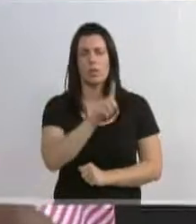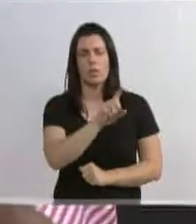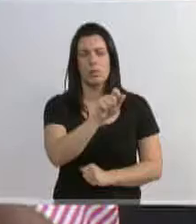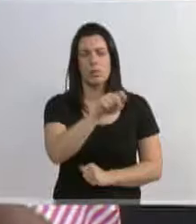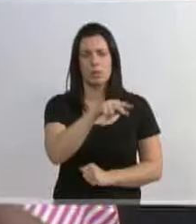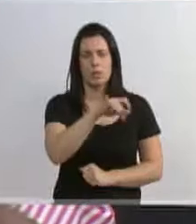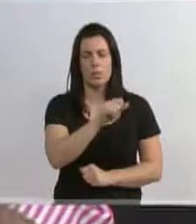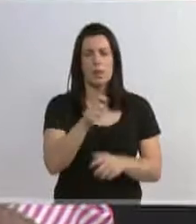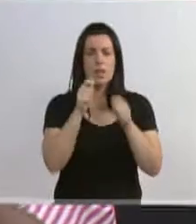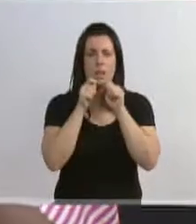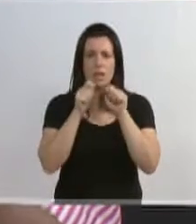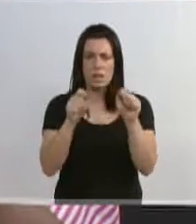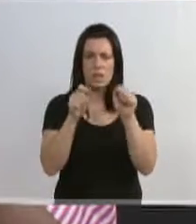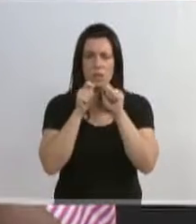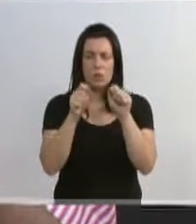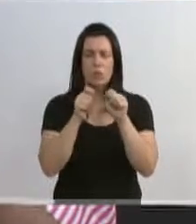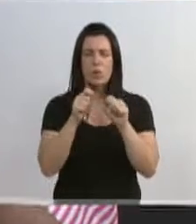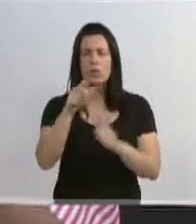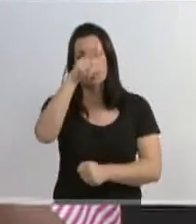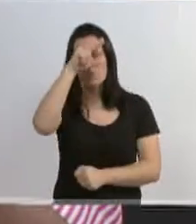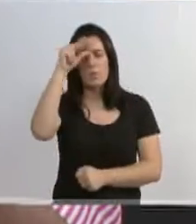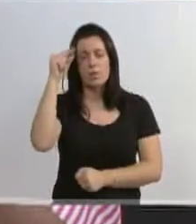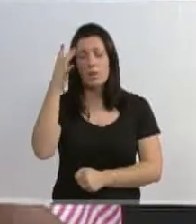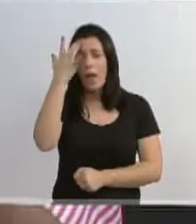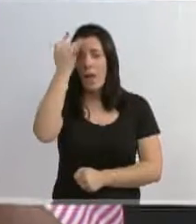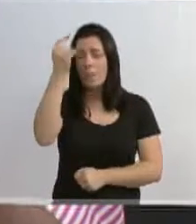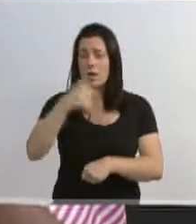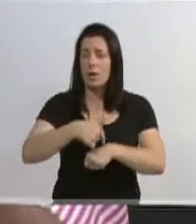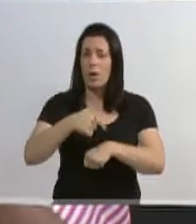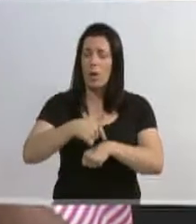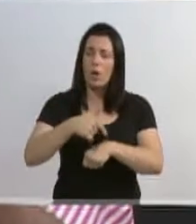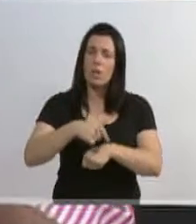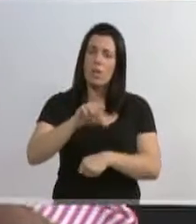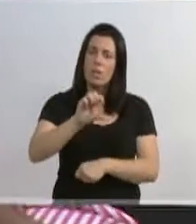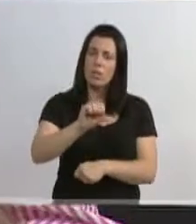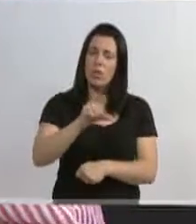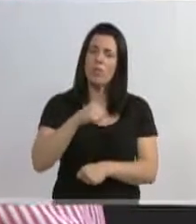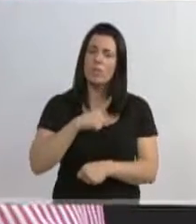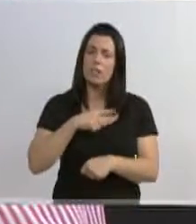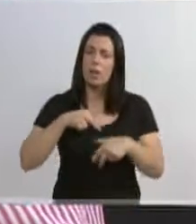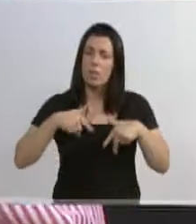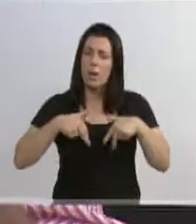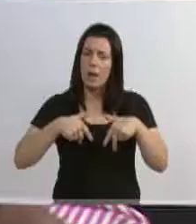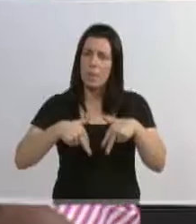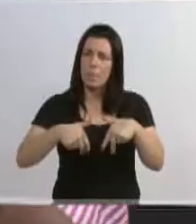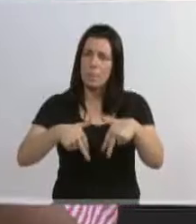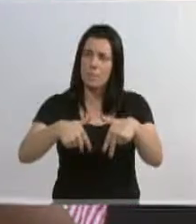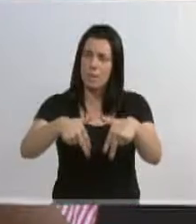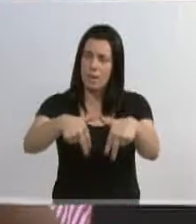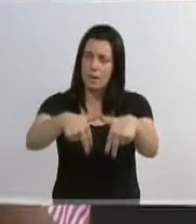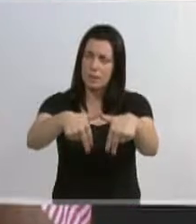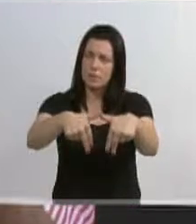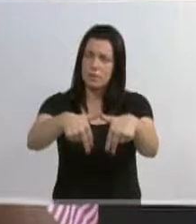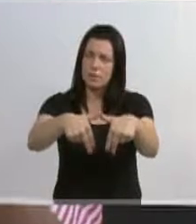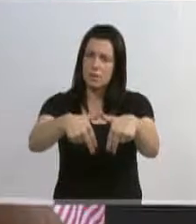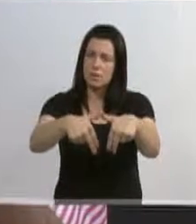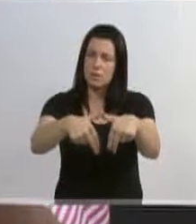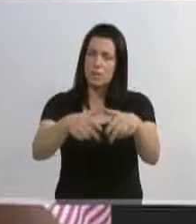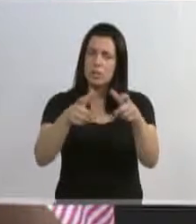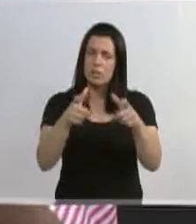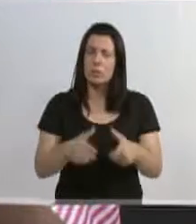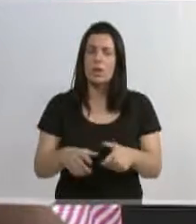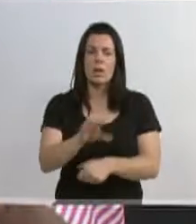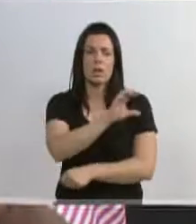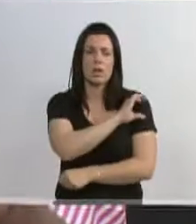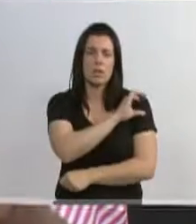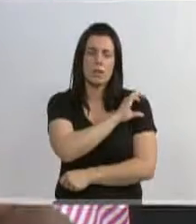do prefeito, acabou de me passar, que amanhã, às 9 horas, tem uma caminhada, certo? No CI Paulo Zimmermann,